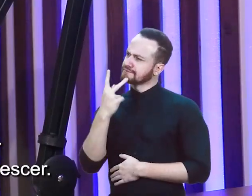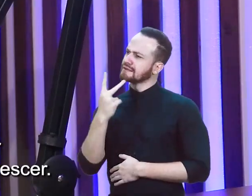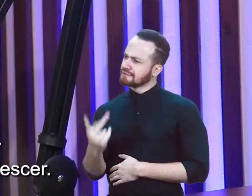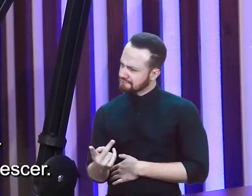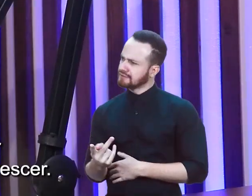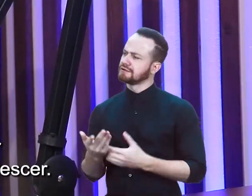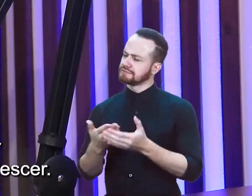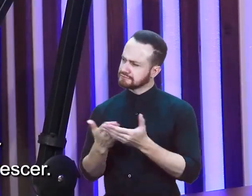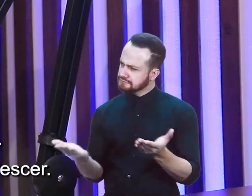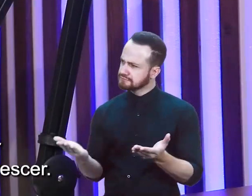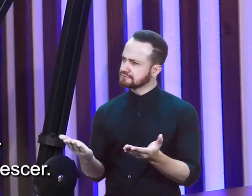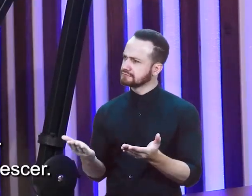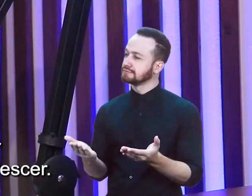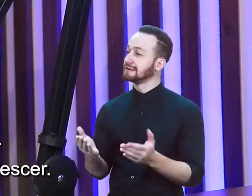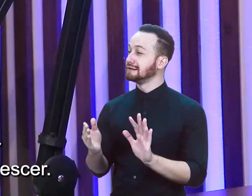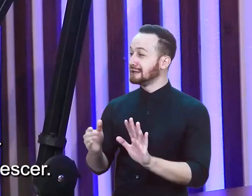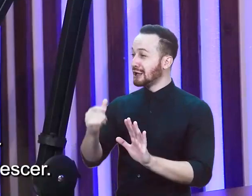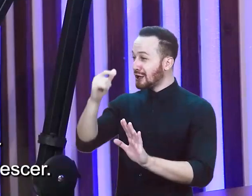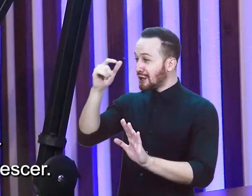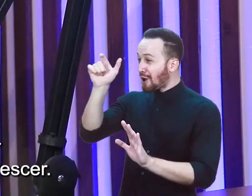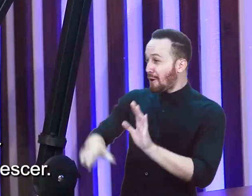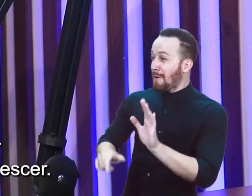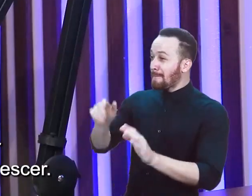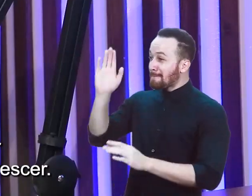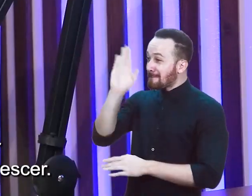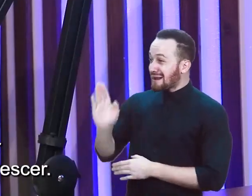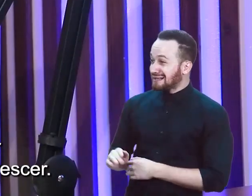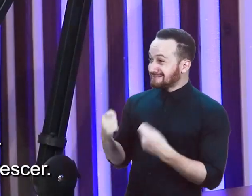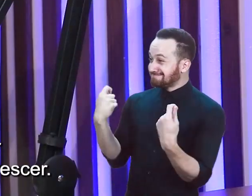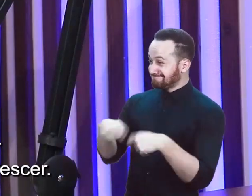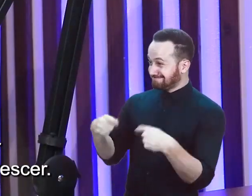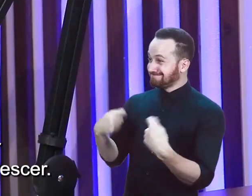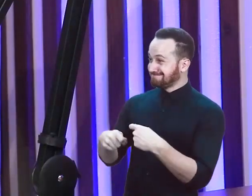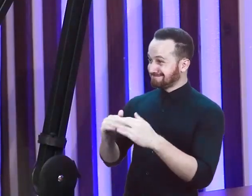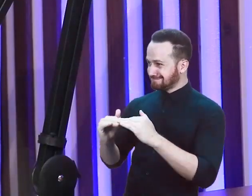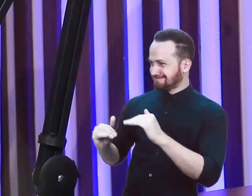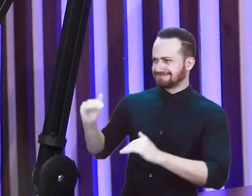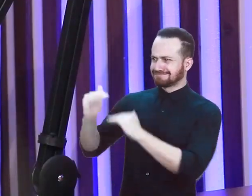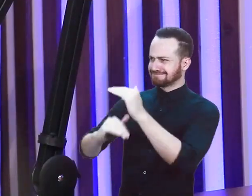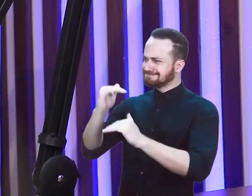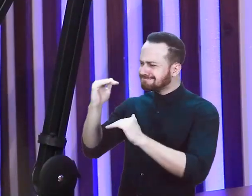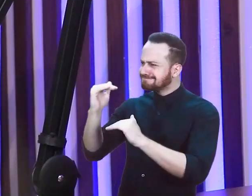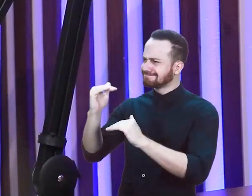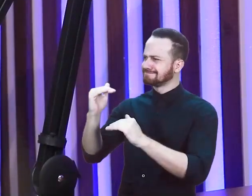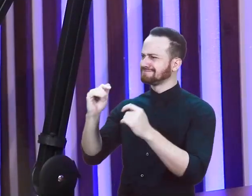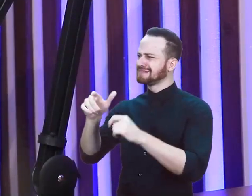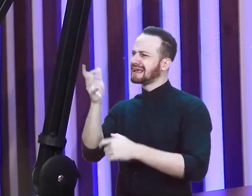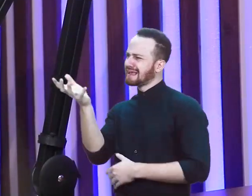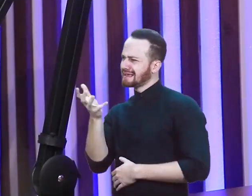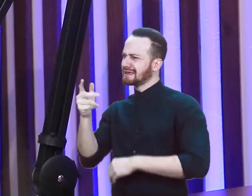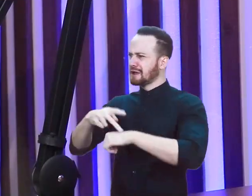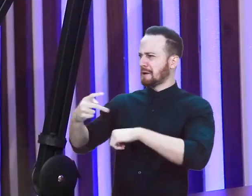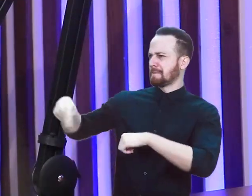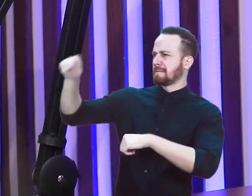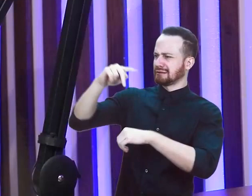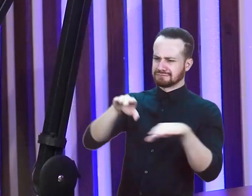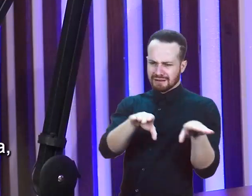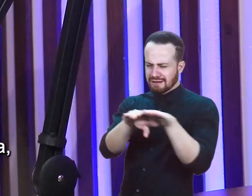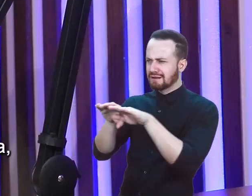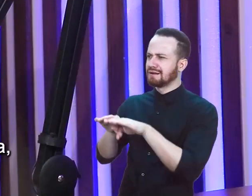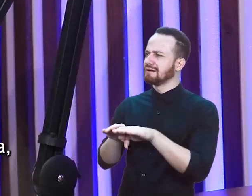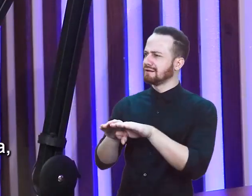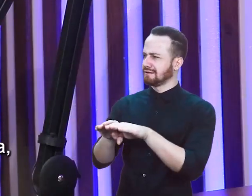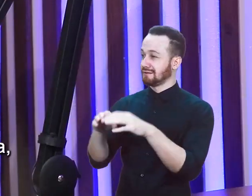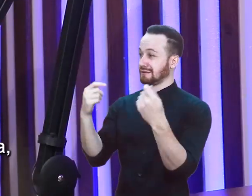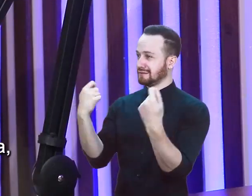fala disso. E para dizer que o Brasil precisa avançar e crescer. Se ele quer de fato ser um país civilizado,